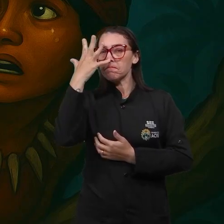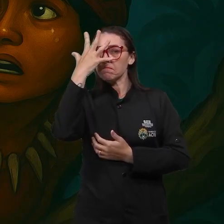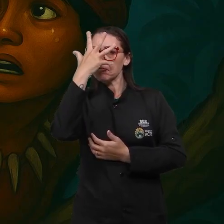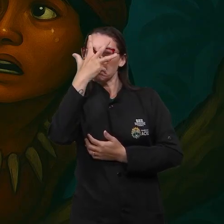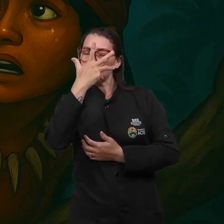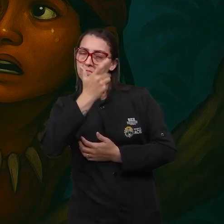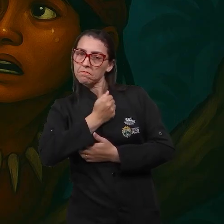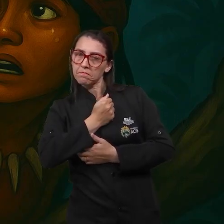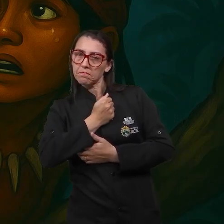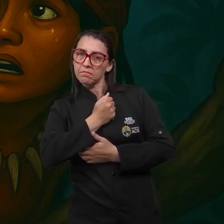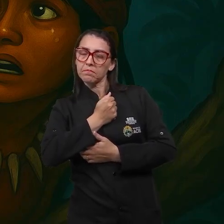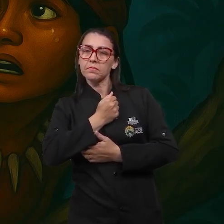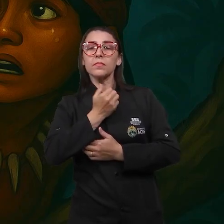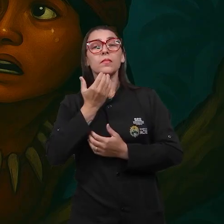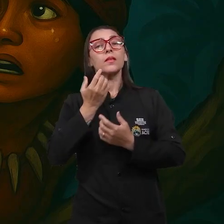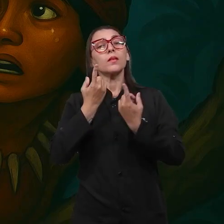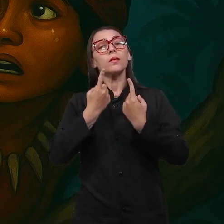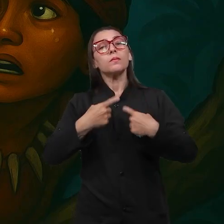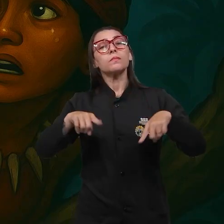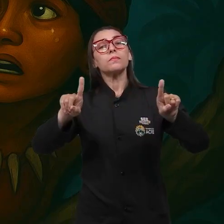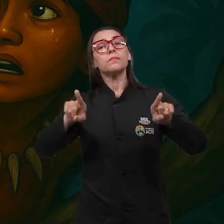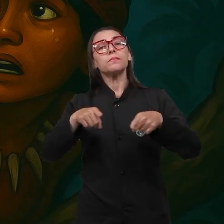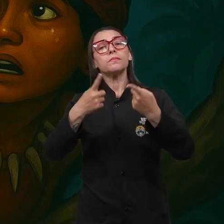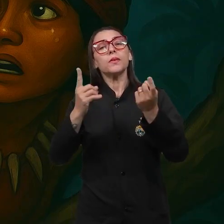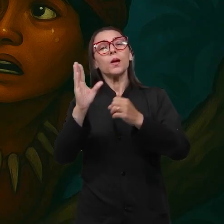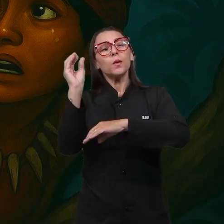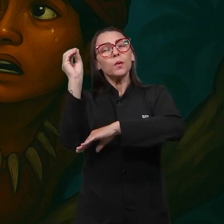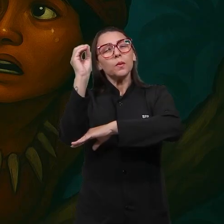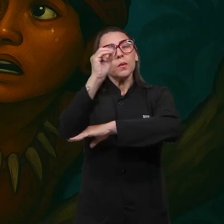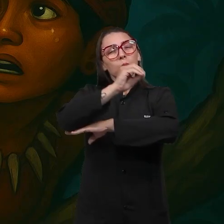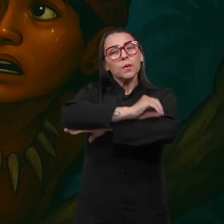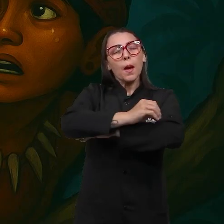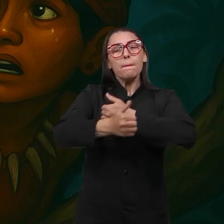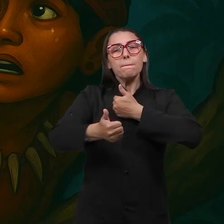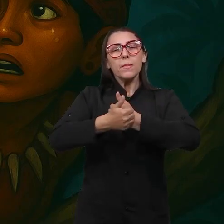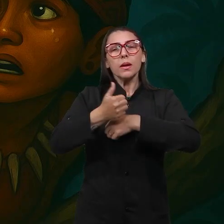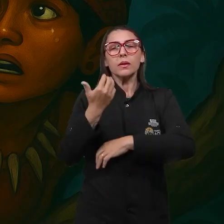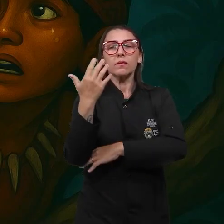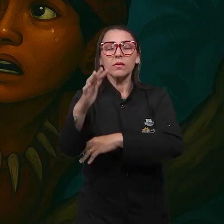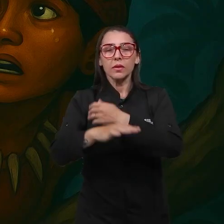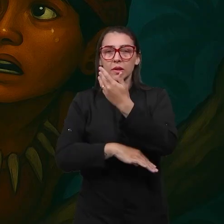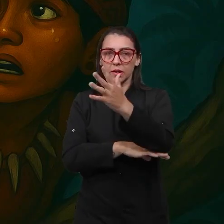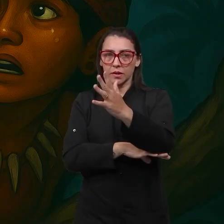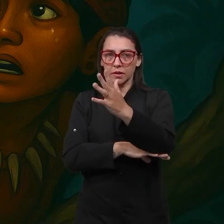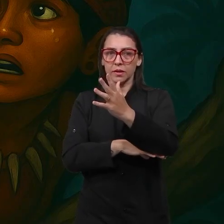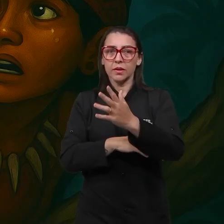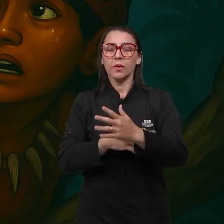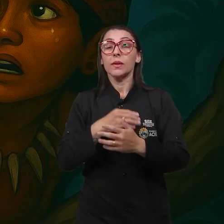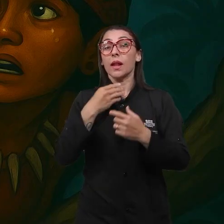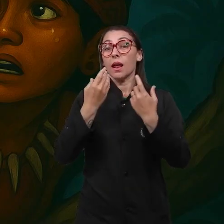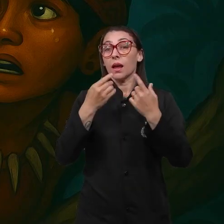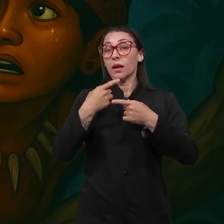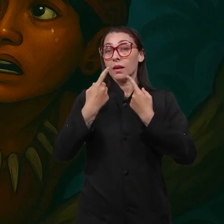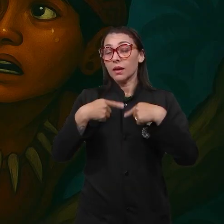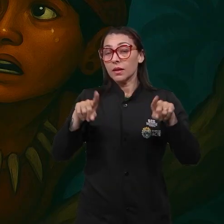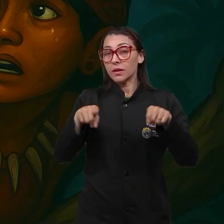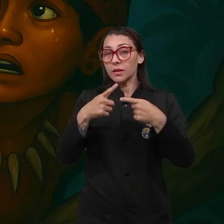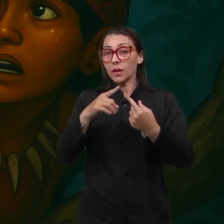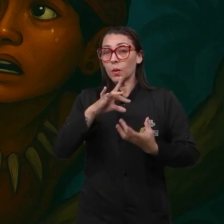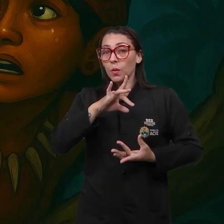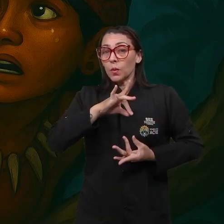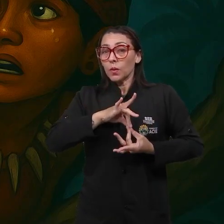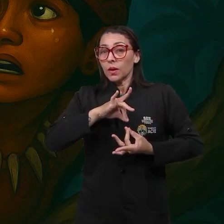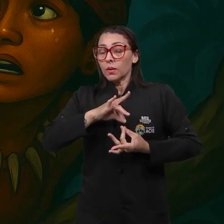beleza, ela cantava ao entardecer ali perto da floresta. E, então, quando ela cantava, diz que os espíritos